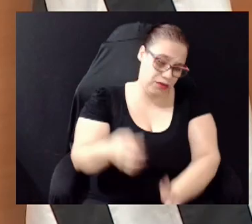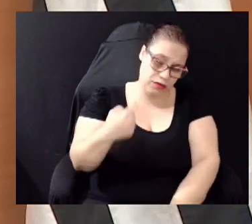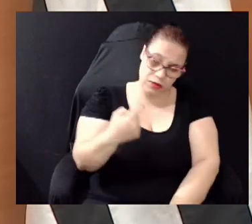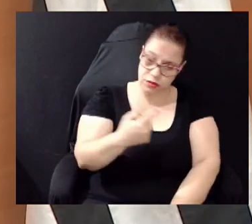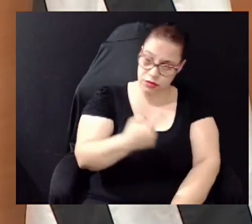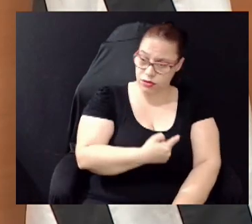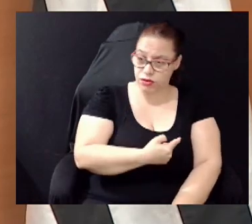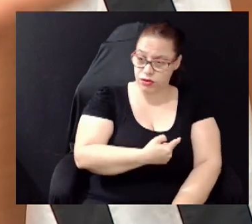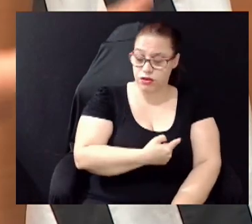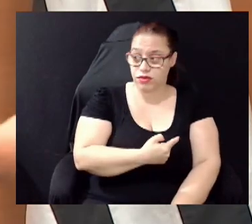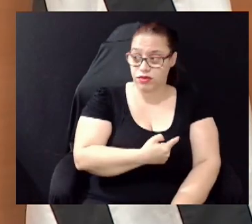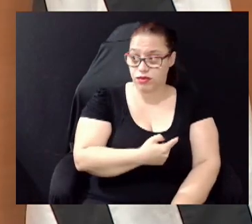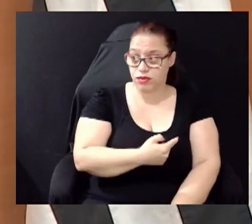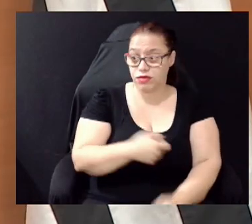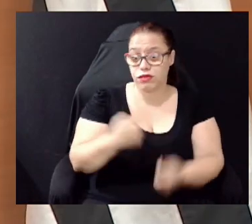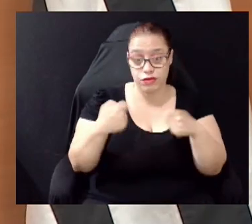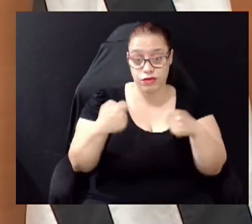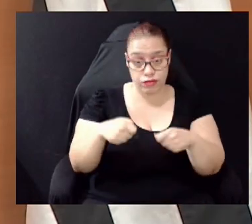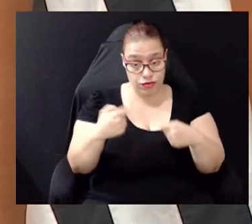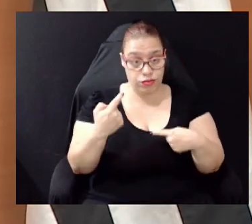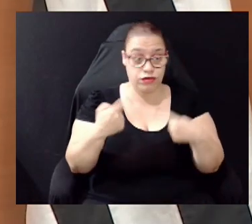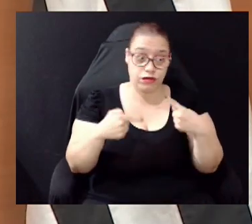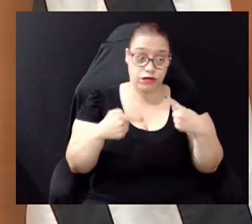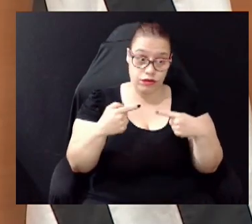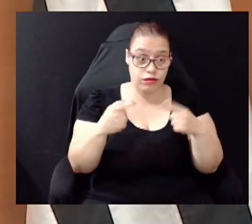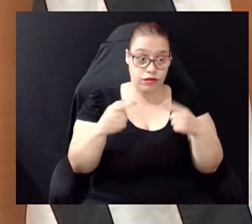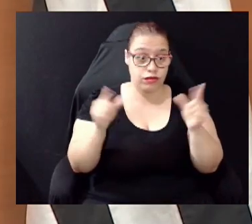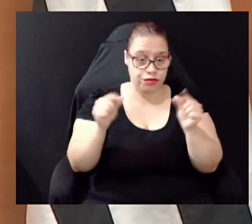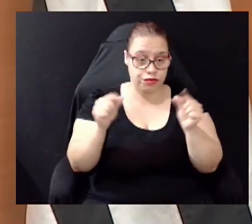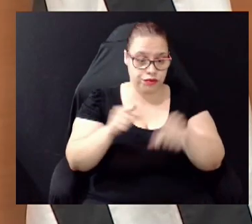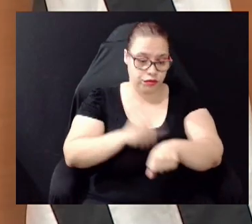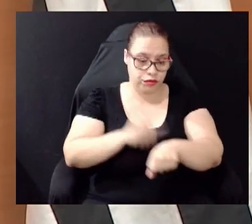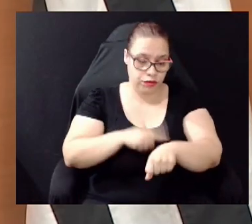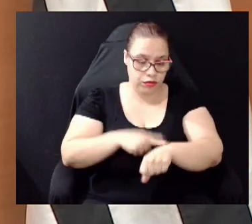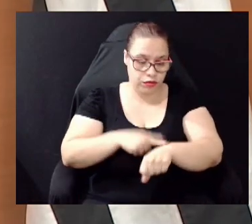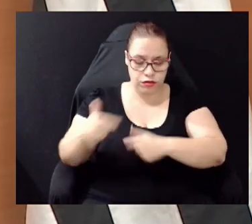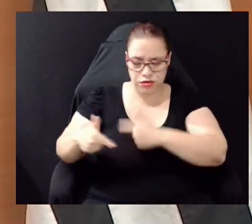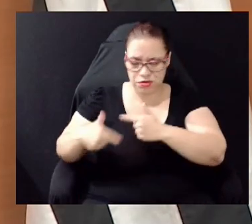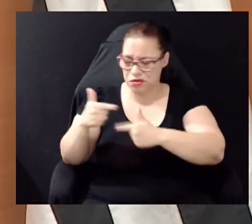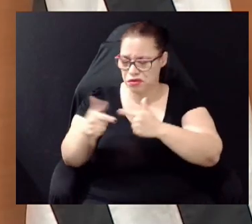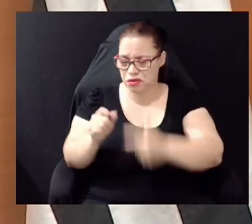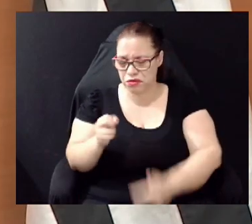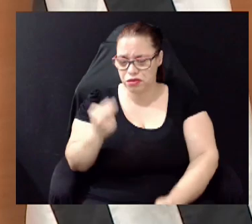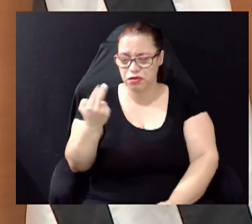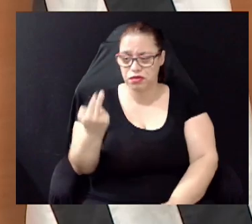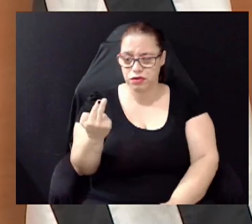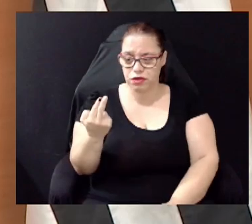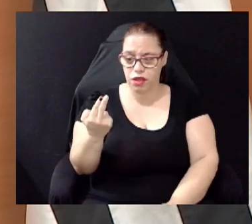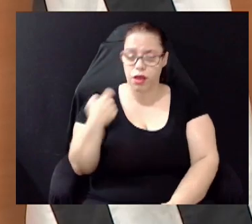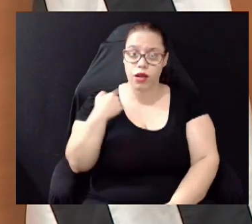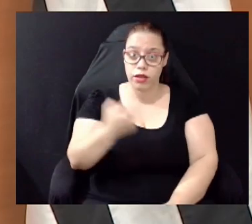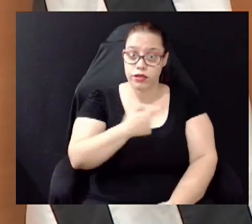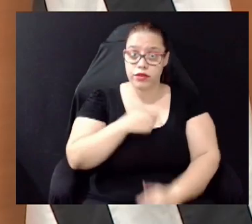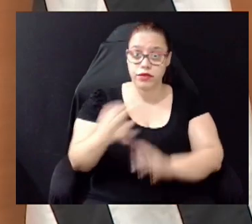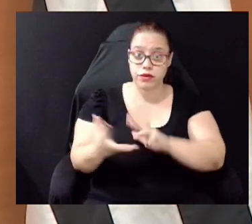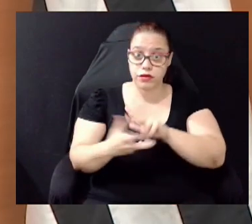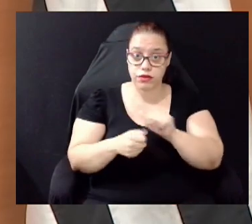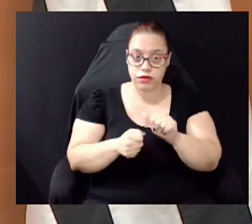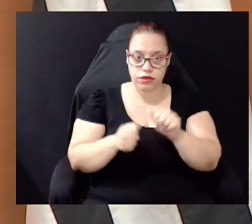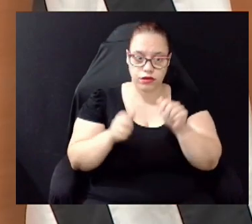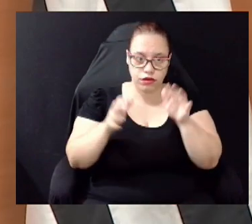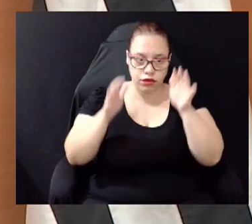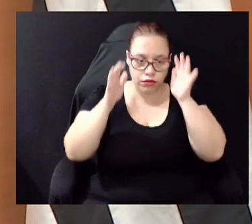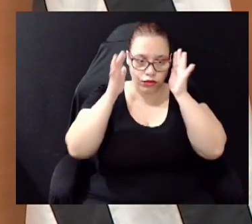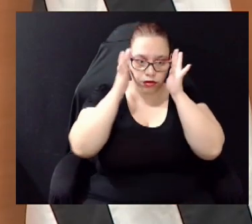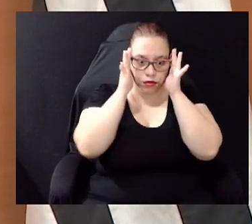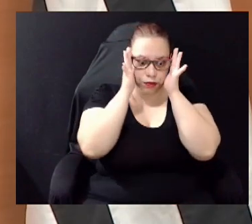da necessidade de discutir redução da jornada de trabalho, ou da gente falar, o nosso mundo está gritando, a gente está sentindo